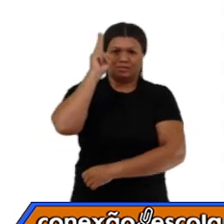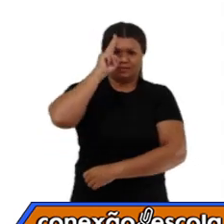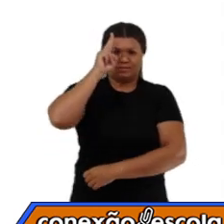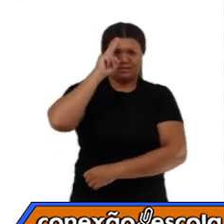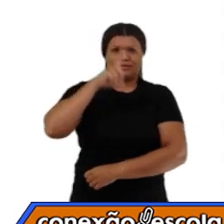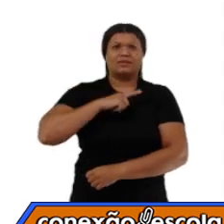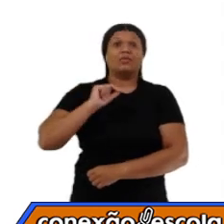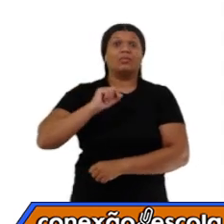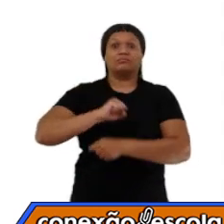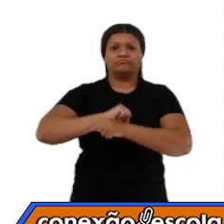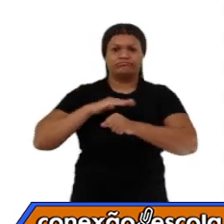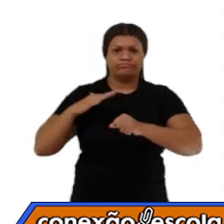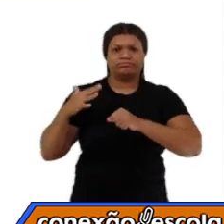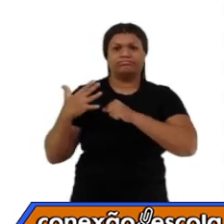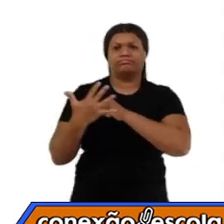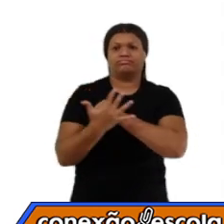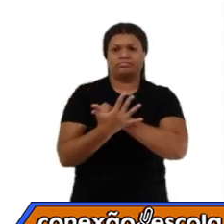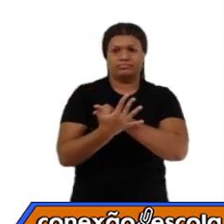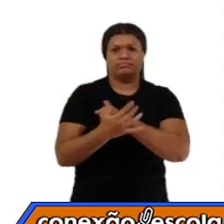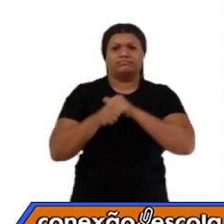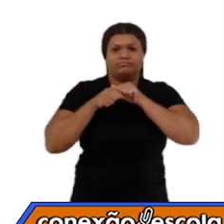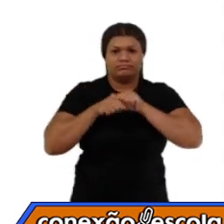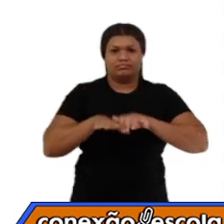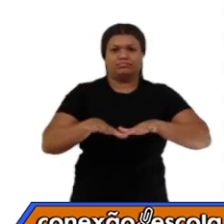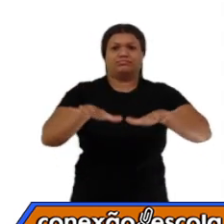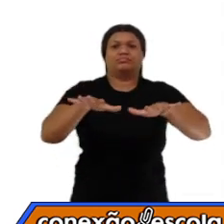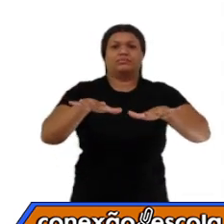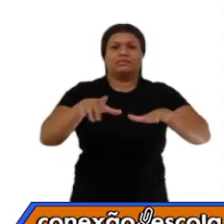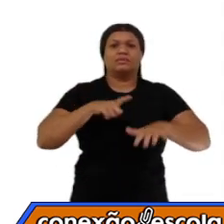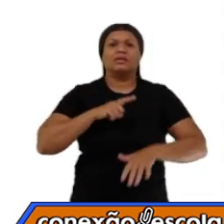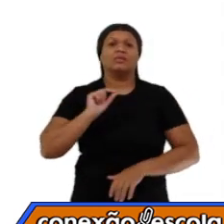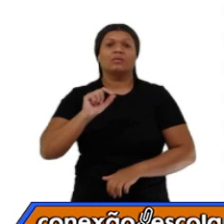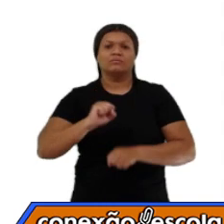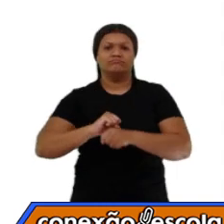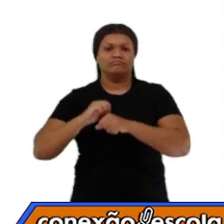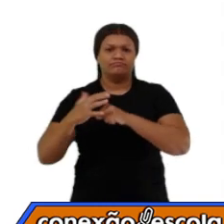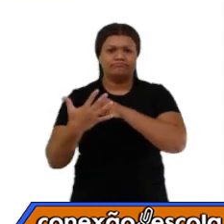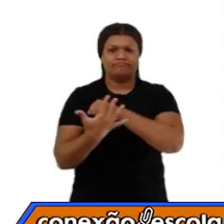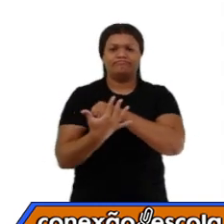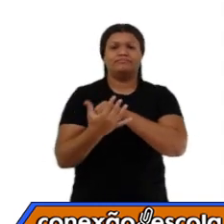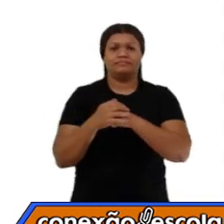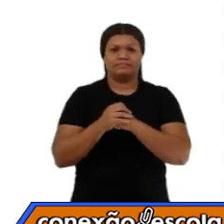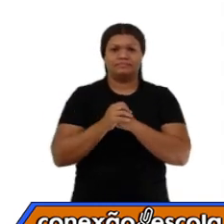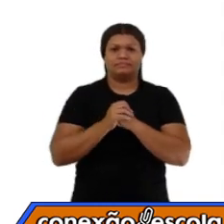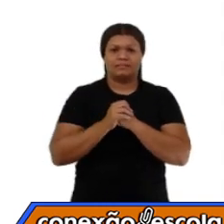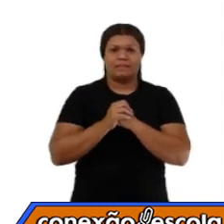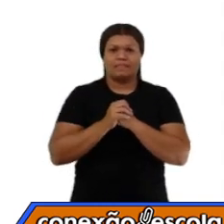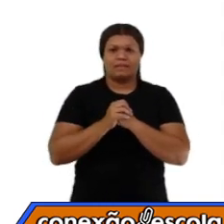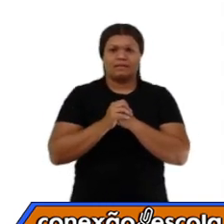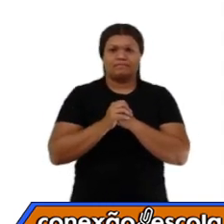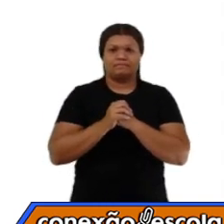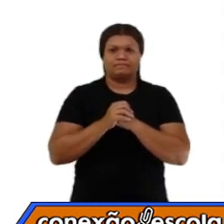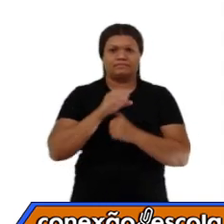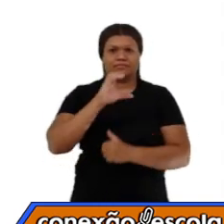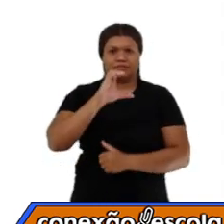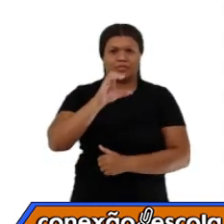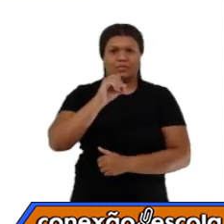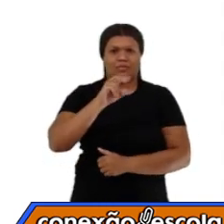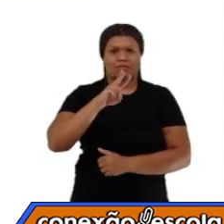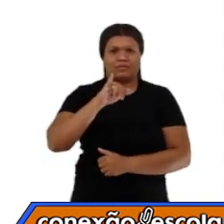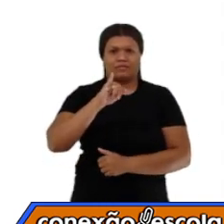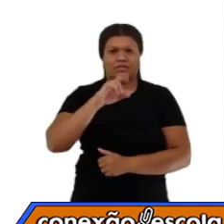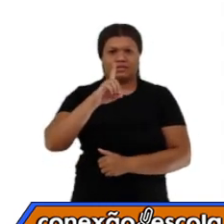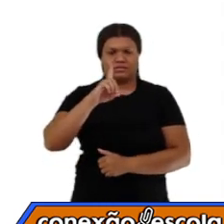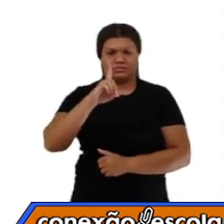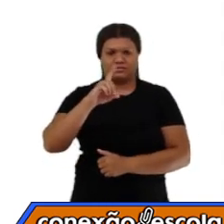numa pandemia e aqui eu tenho Covid-19, social distancing. Precisa pegar o